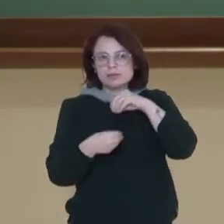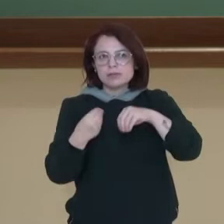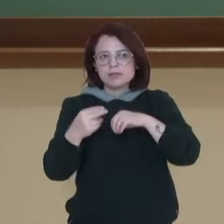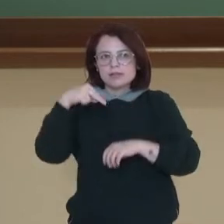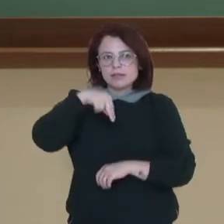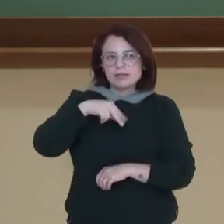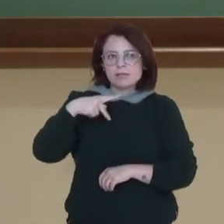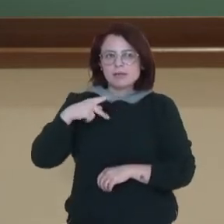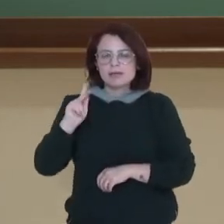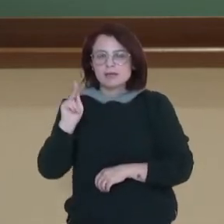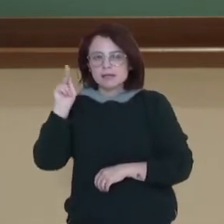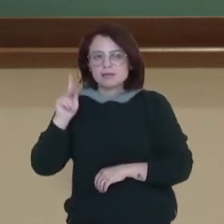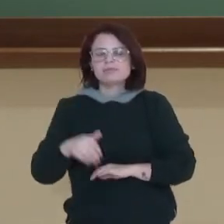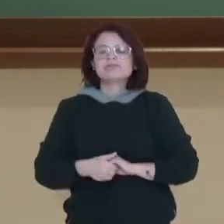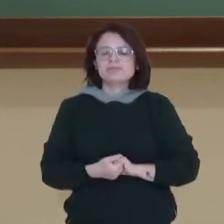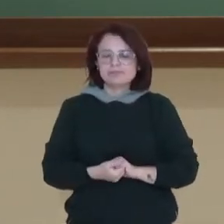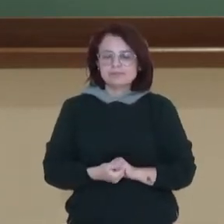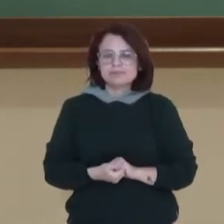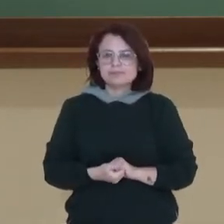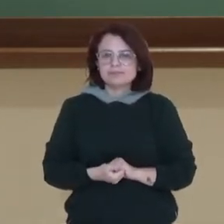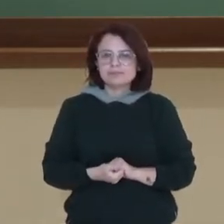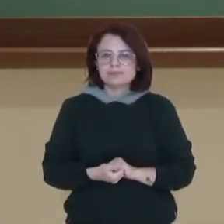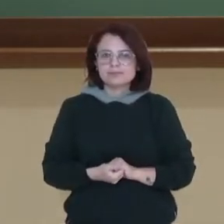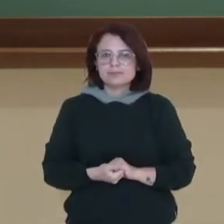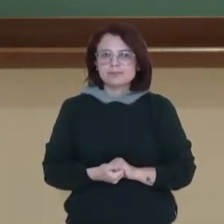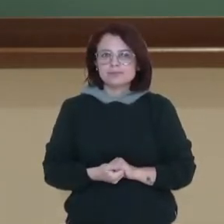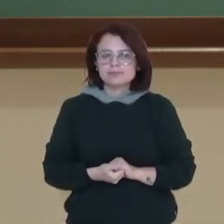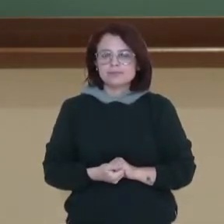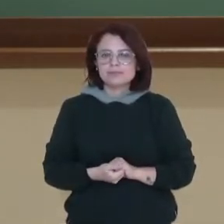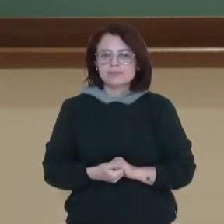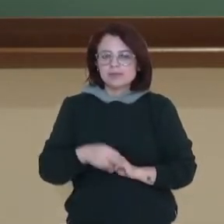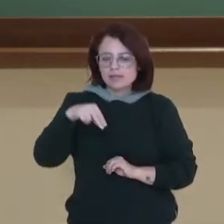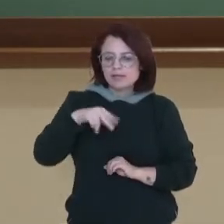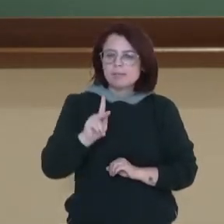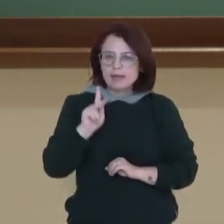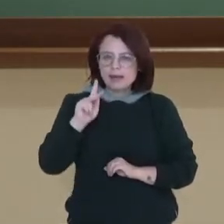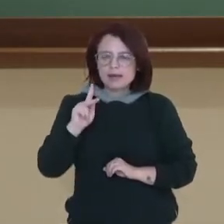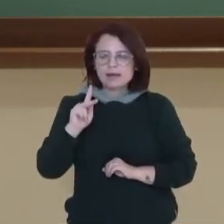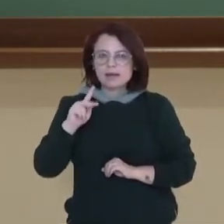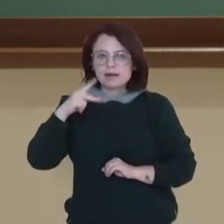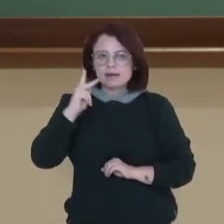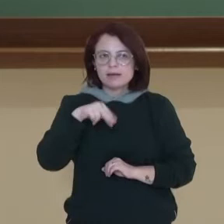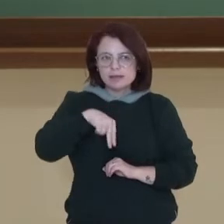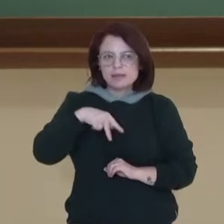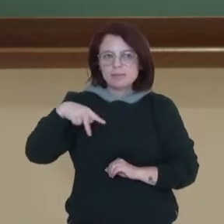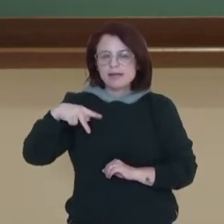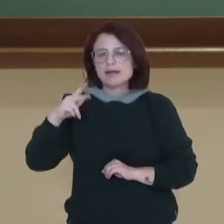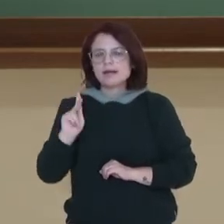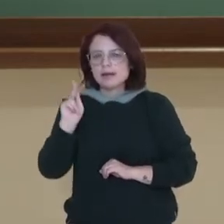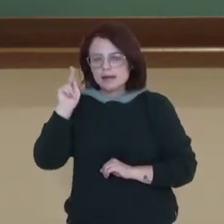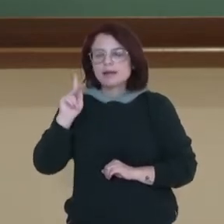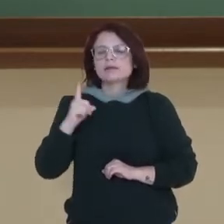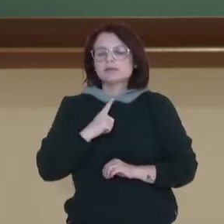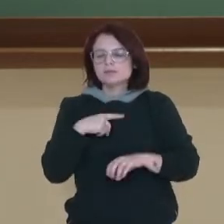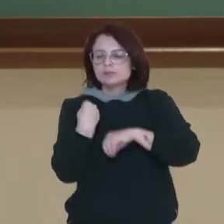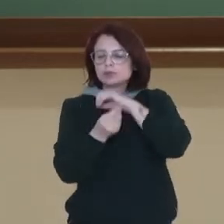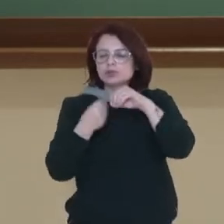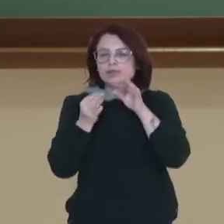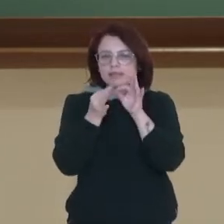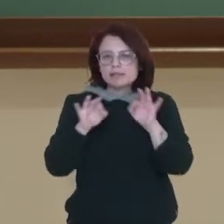NPK, que é nitrogênio, fósforo e potássio, tá? Que é uma mistura simples ali, mas que é necessária para manter o